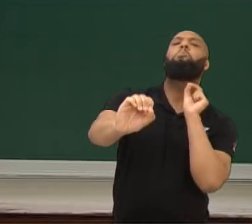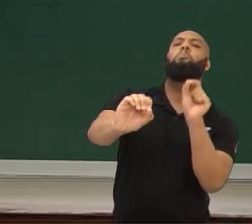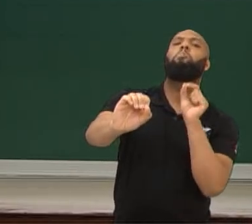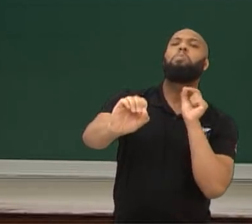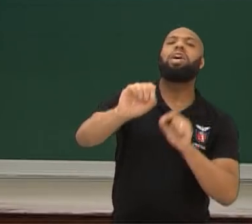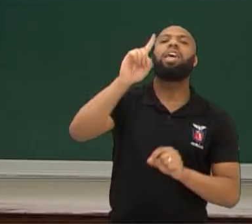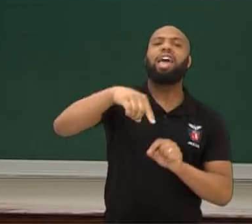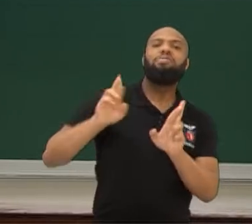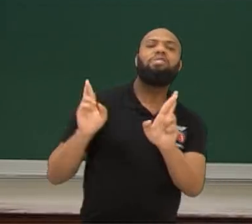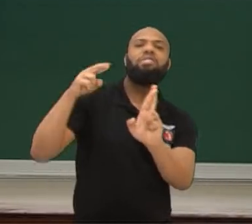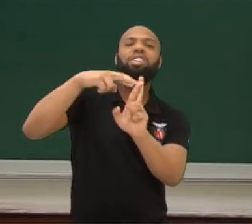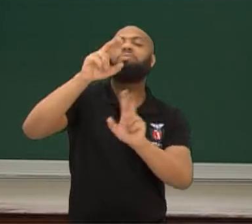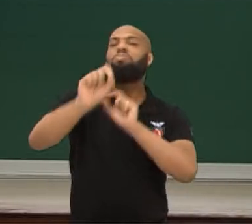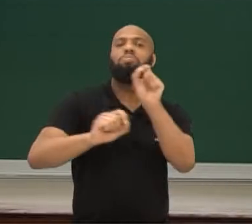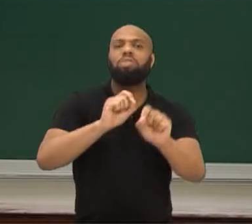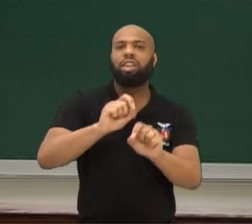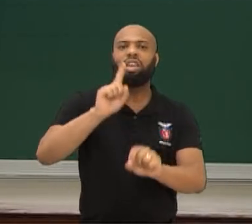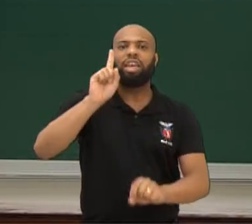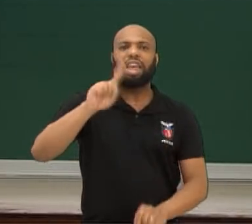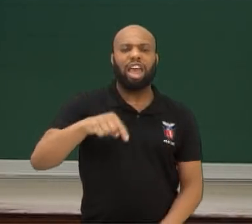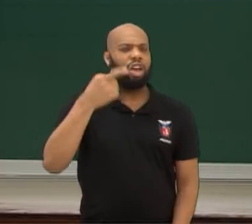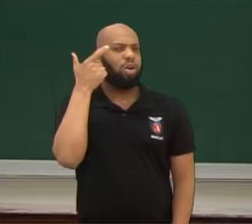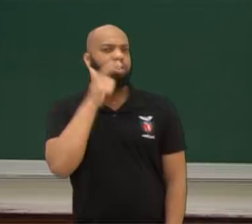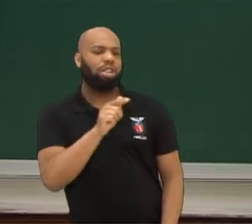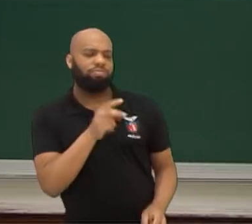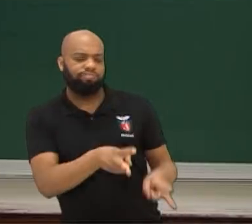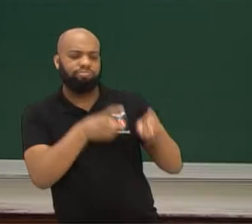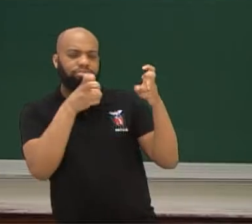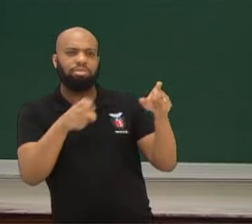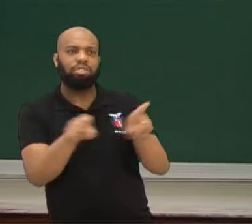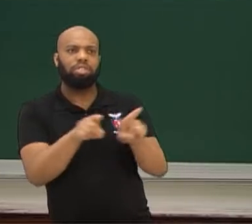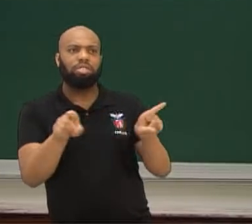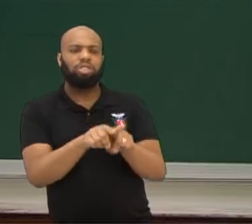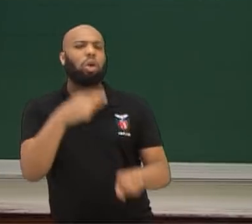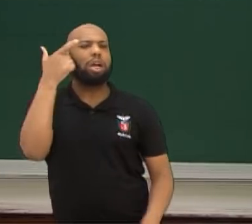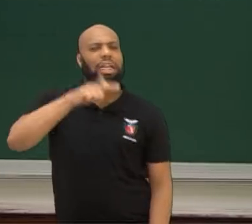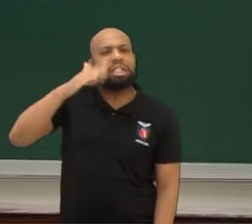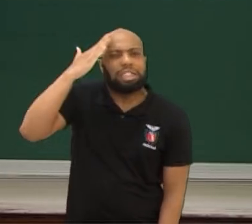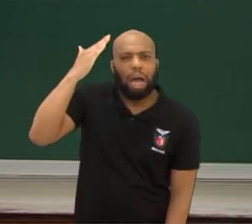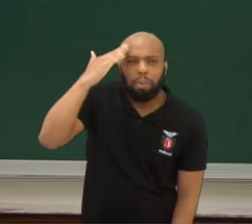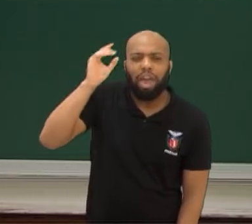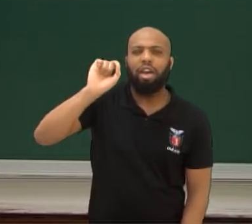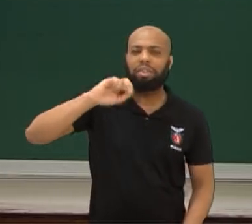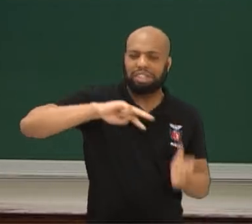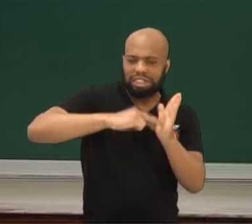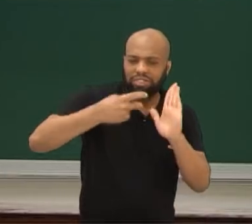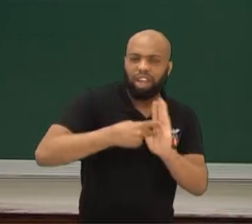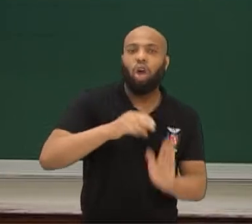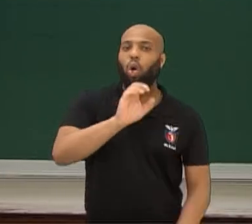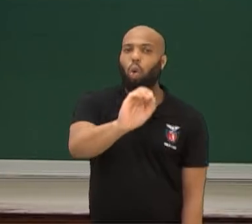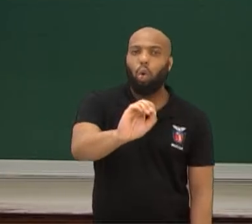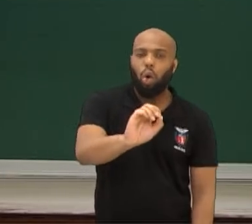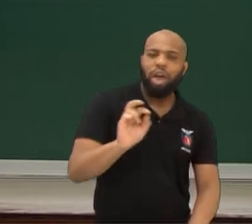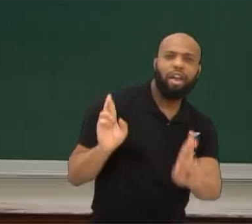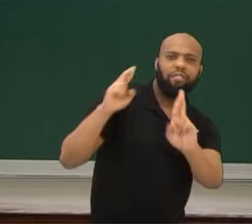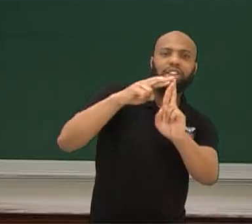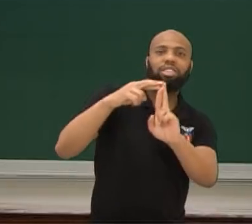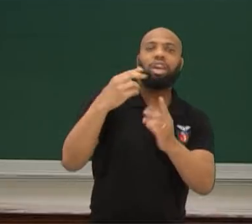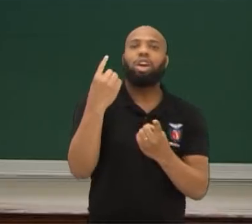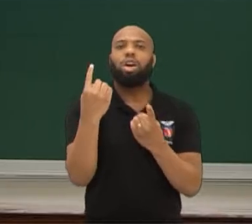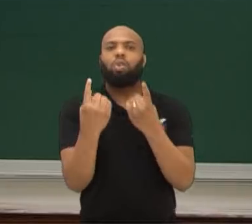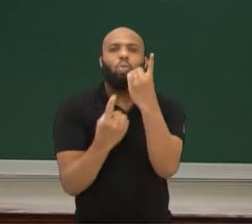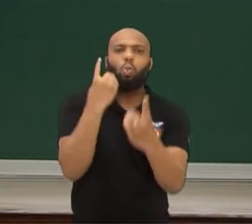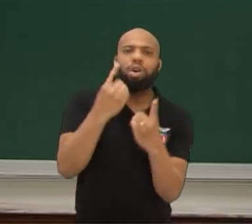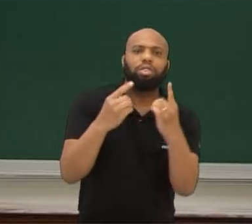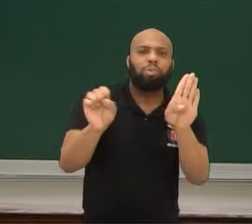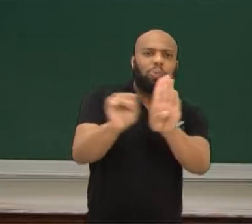né, ele se refere ao quê? Será que a gente consegue deduzir, inferir? Né? Esse o se refere a qual substantivo